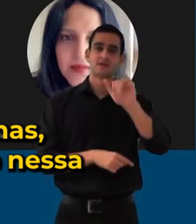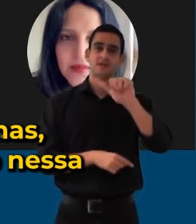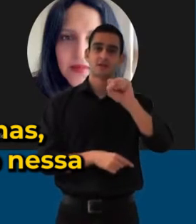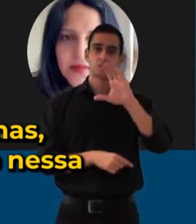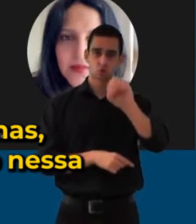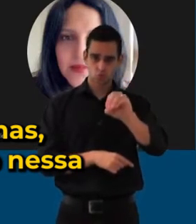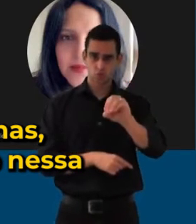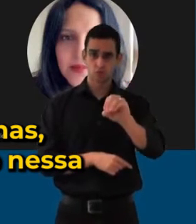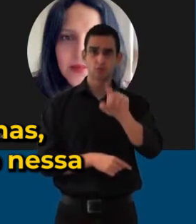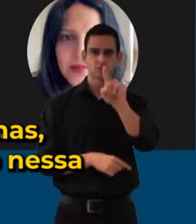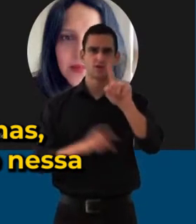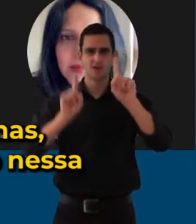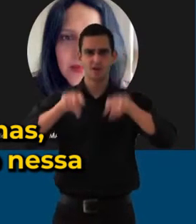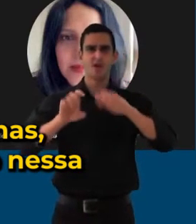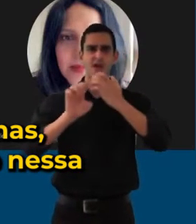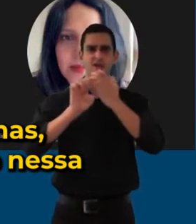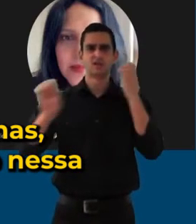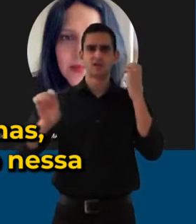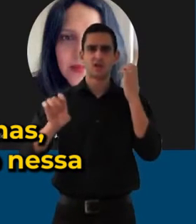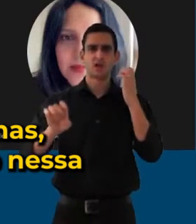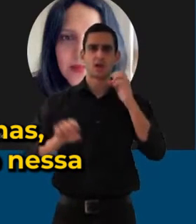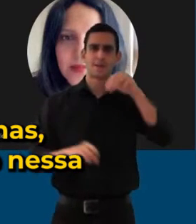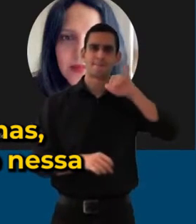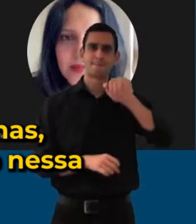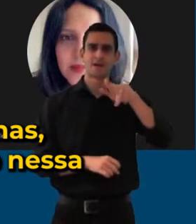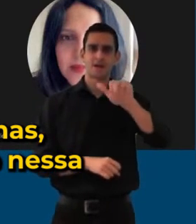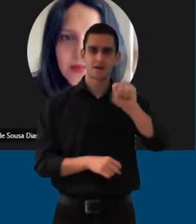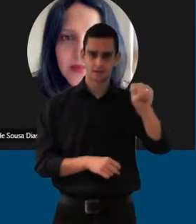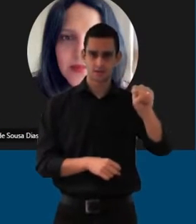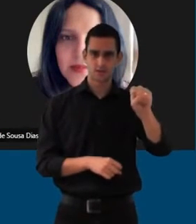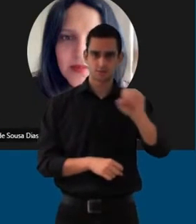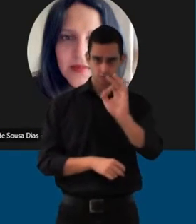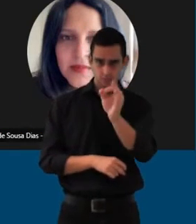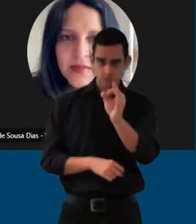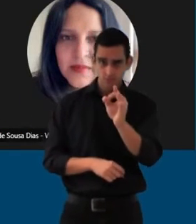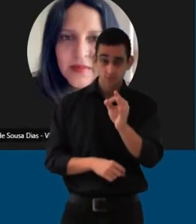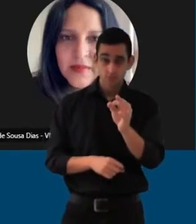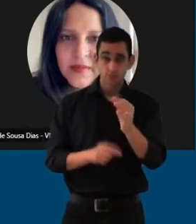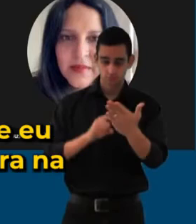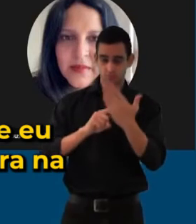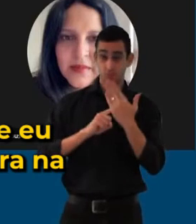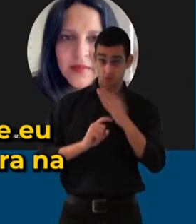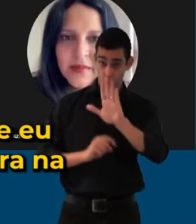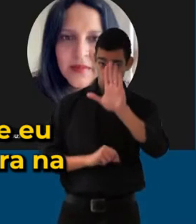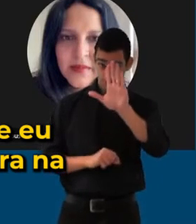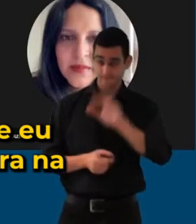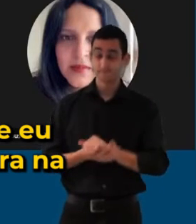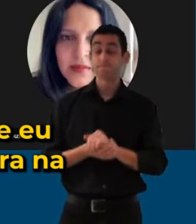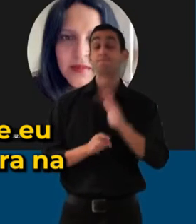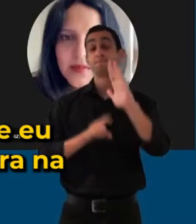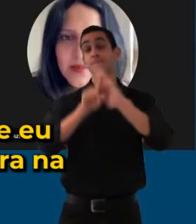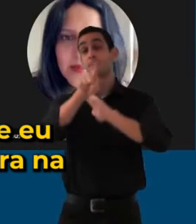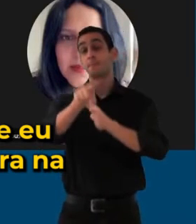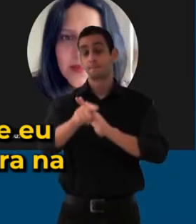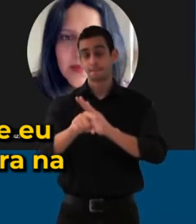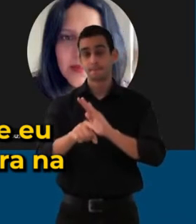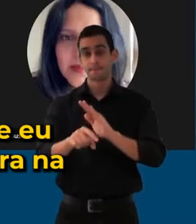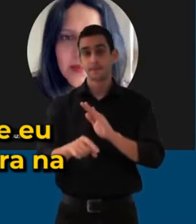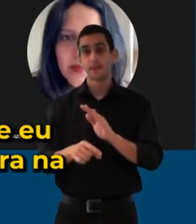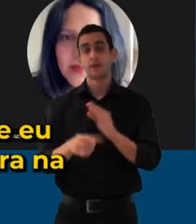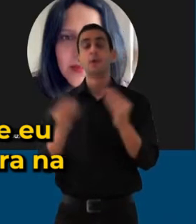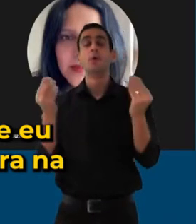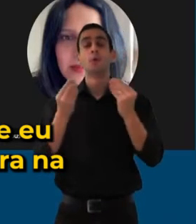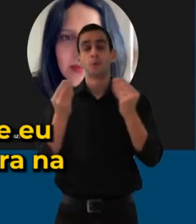uma ajuda também para a gente nessa área? Engenheiro de Minas. Ah, então tá ótimo. Então deixa eu te perguntar uma